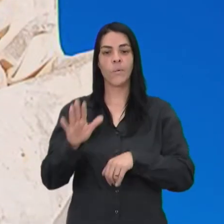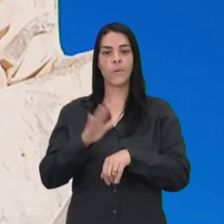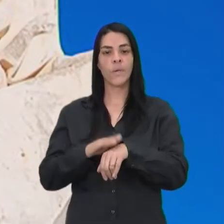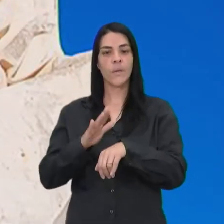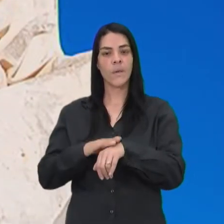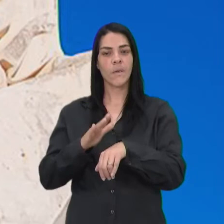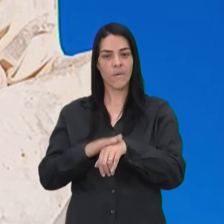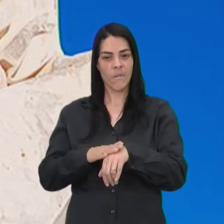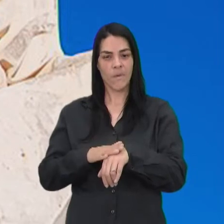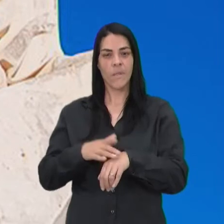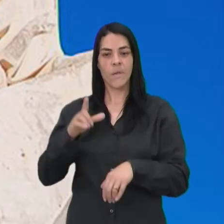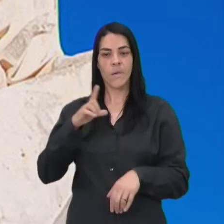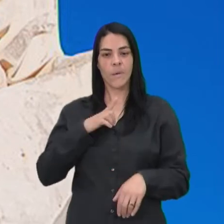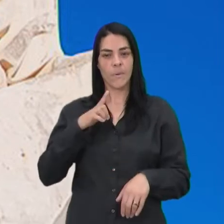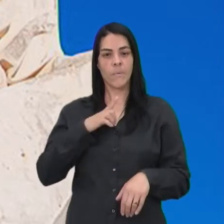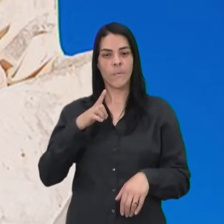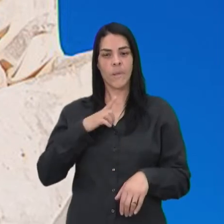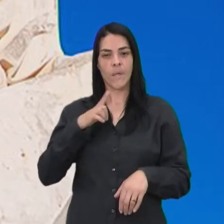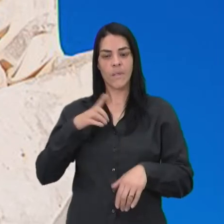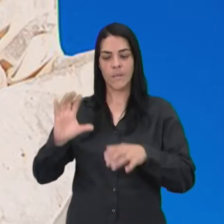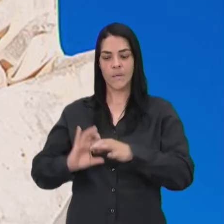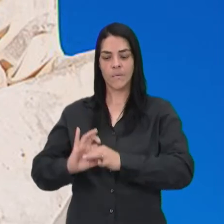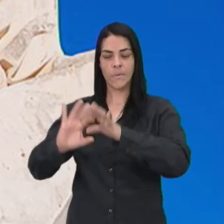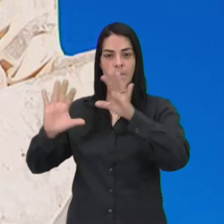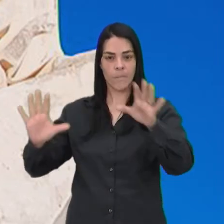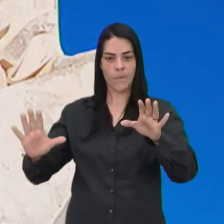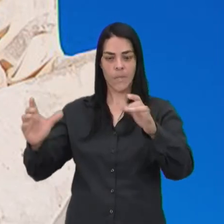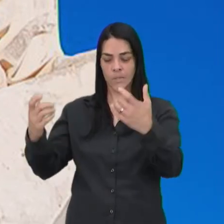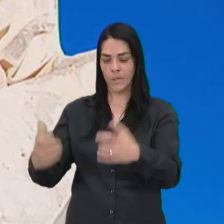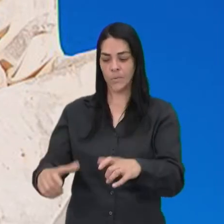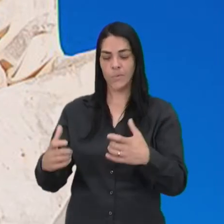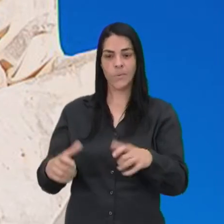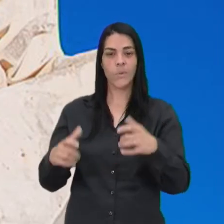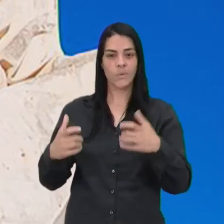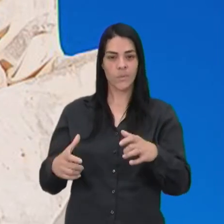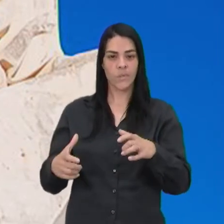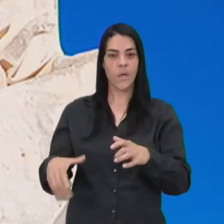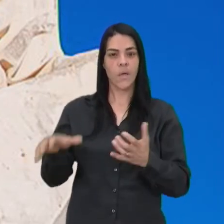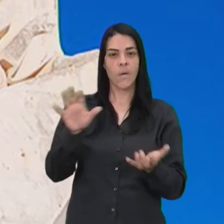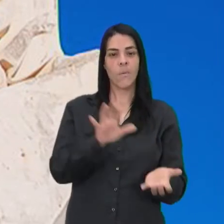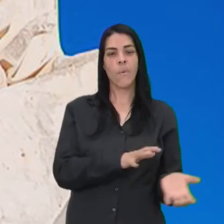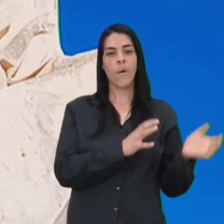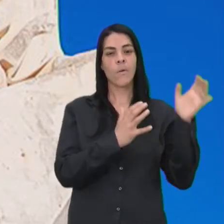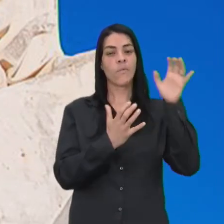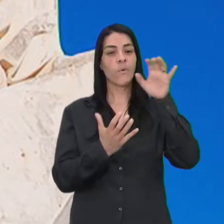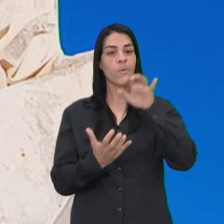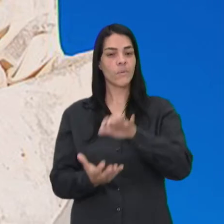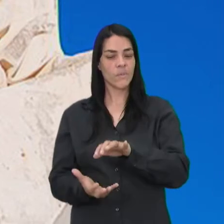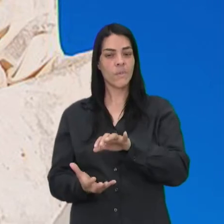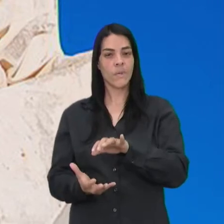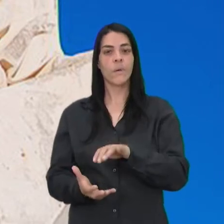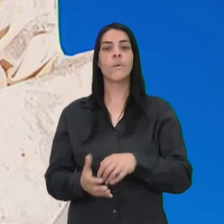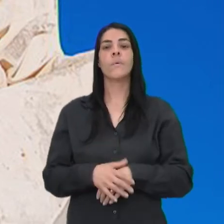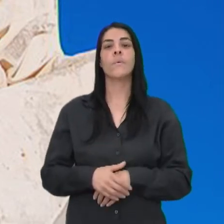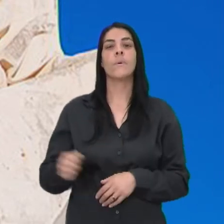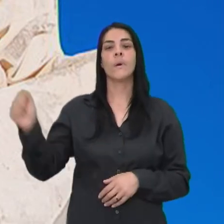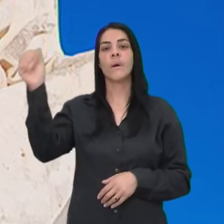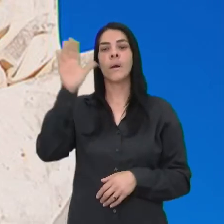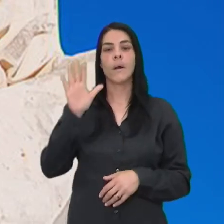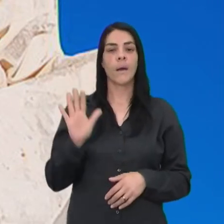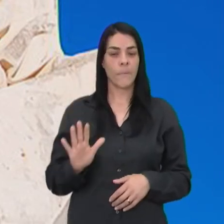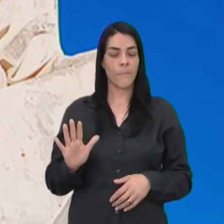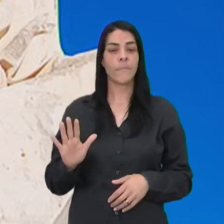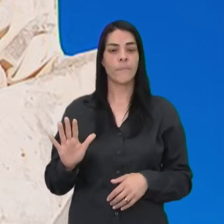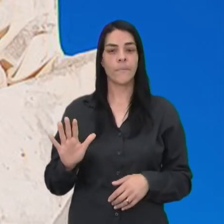buscar a independência de uma localidade, né? Então seria mais o tipo de revolução como a Revolução Americana, né, que